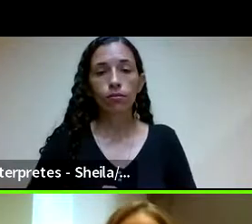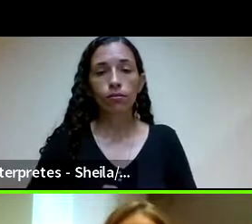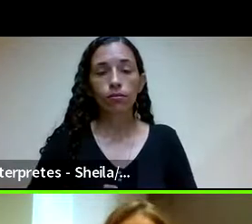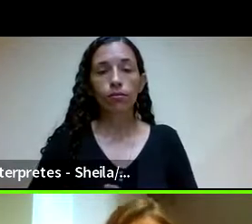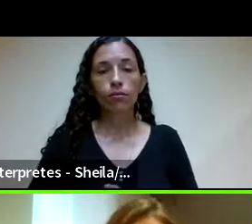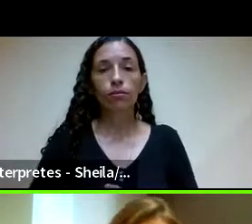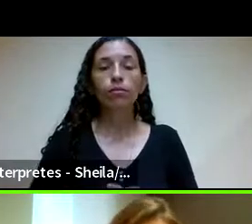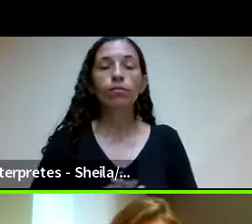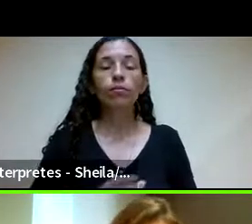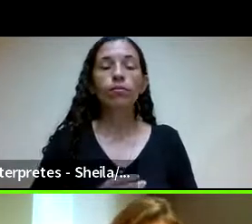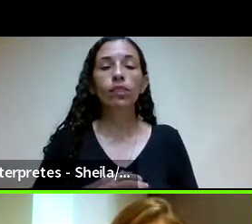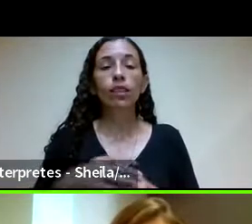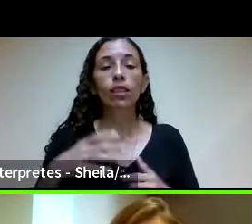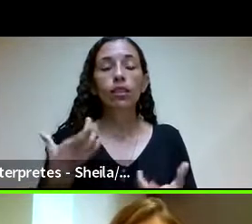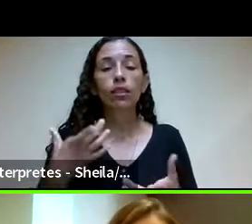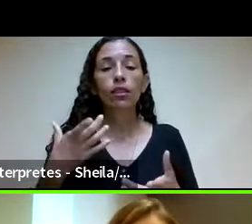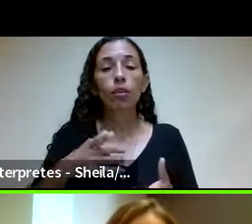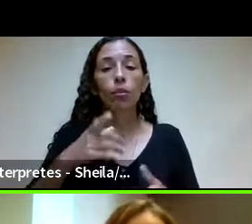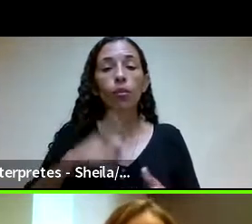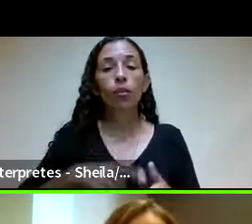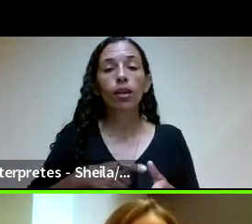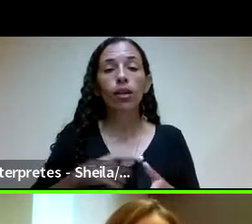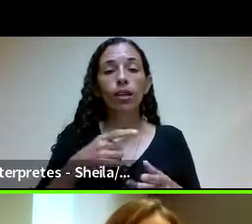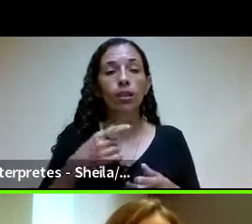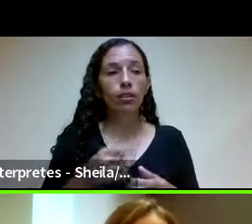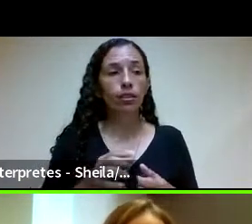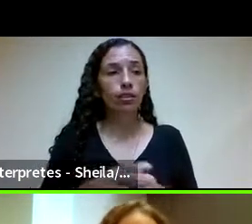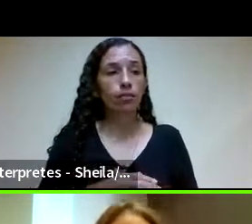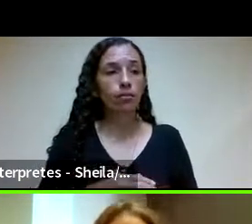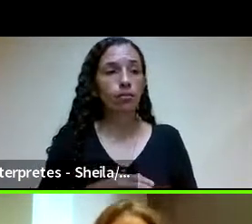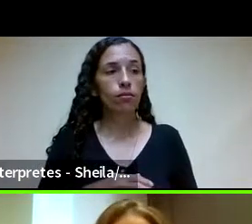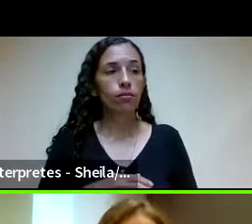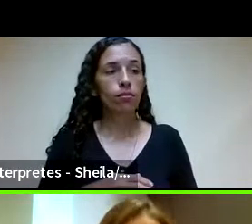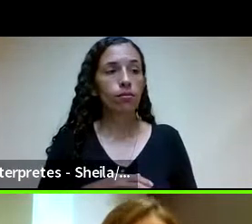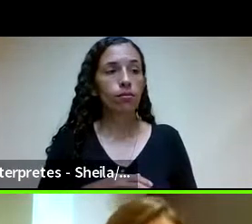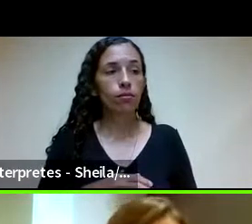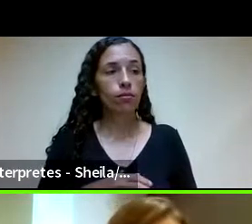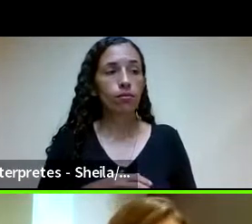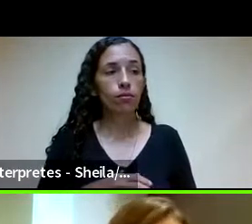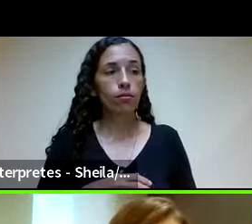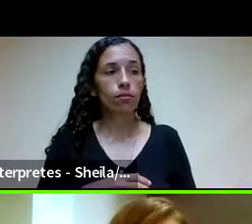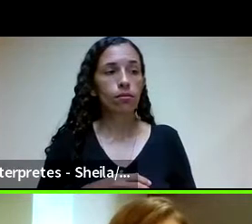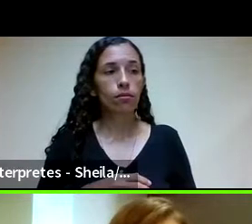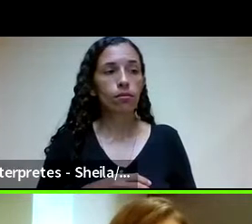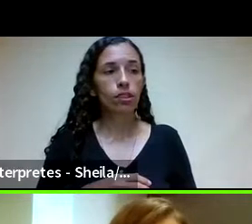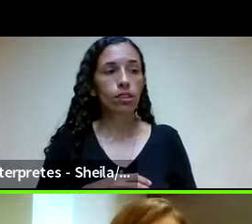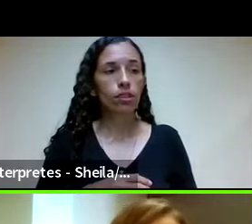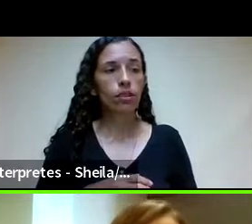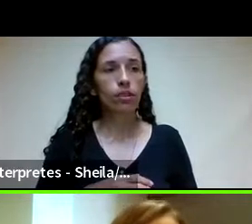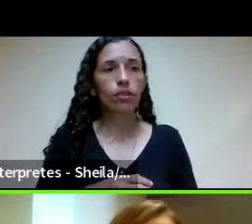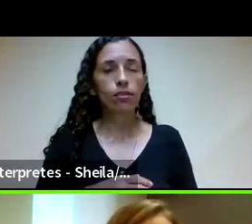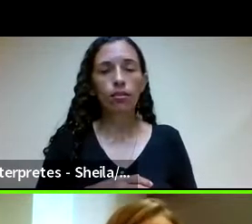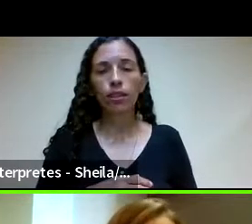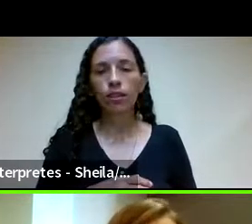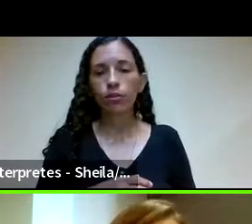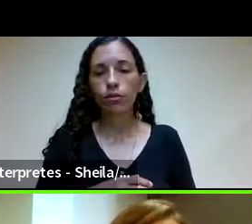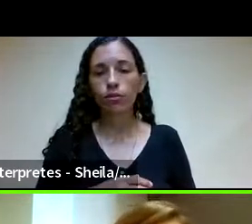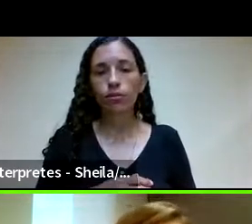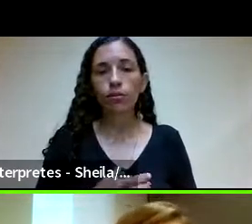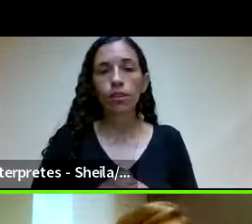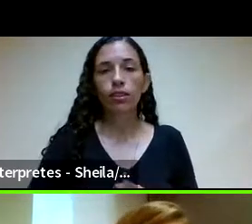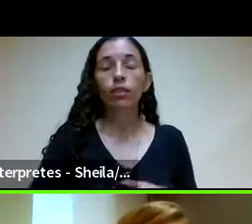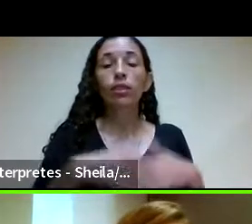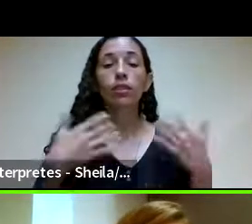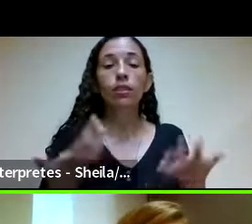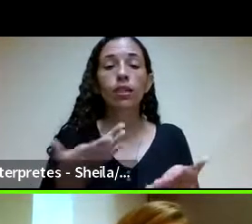060-1452-05-2018 e de sua respectiva sentença. A tutela antecipada foi indeferida por esta relatoria e, na contestação,